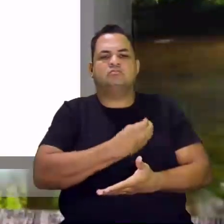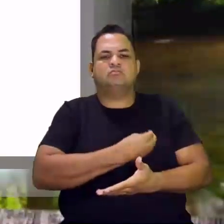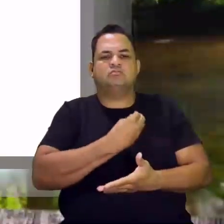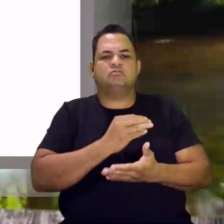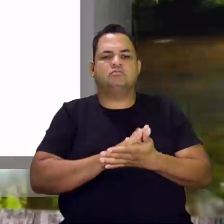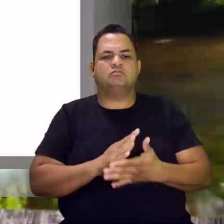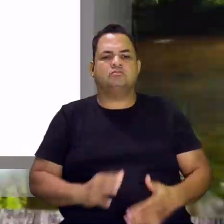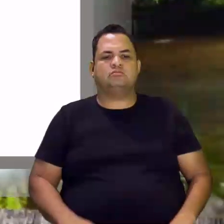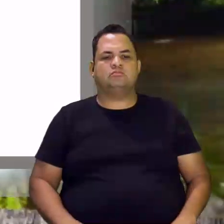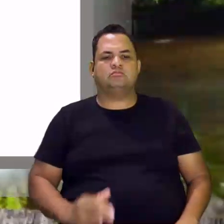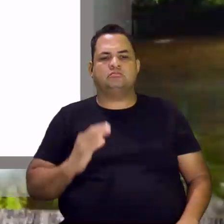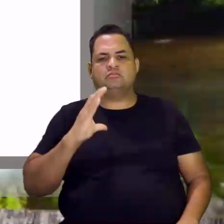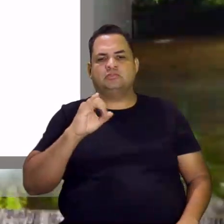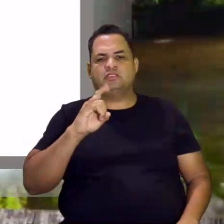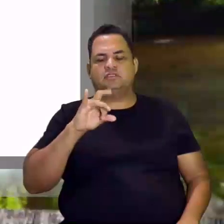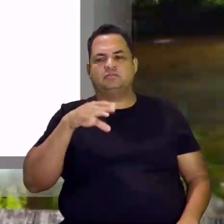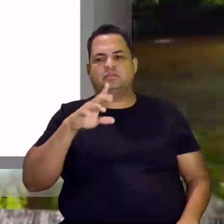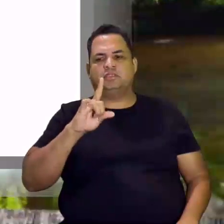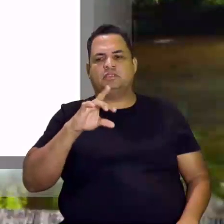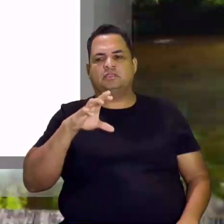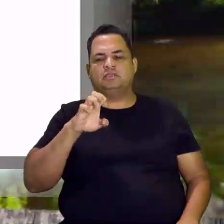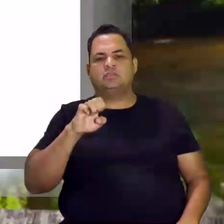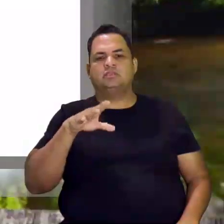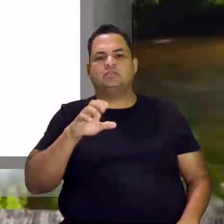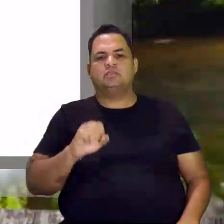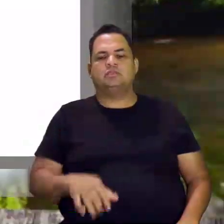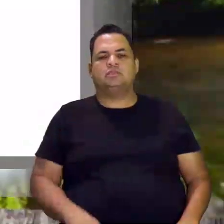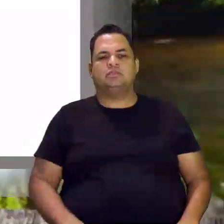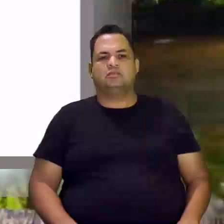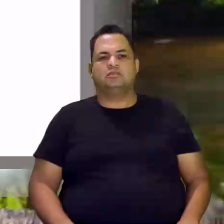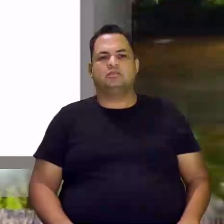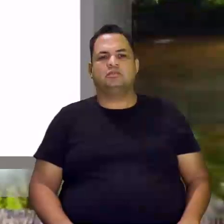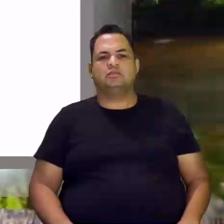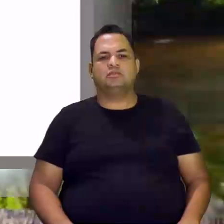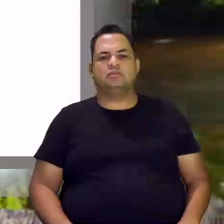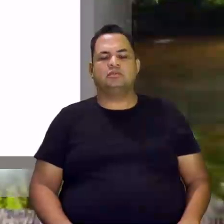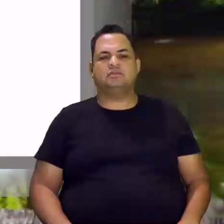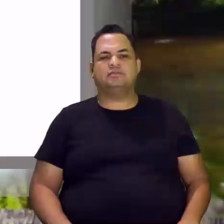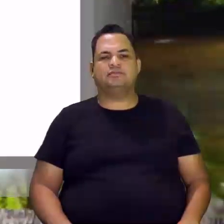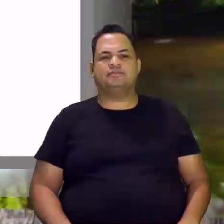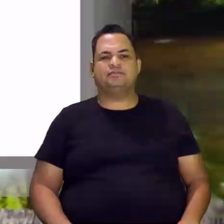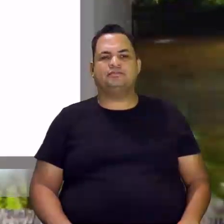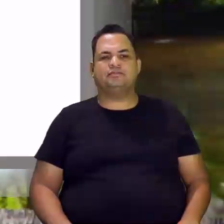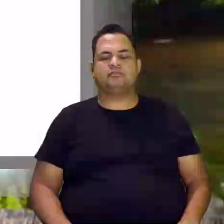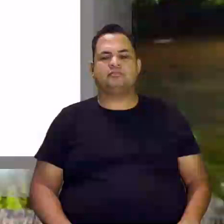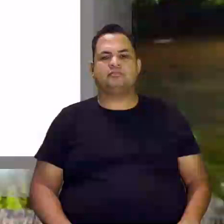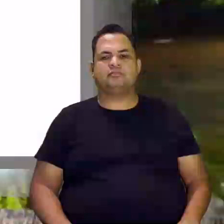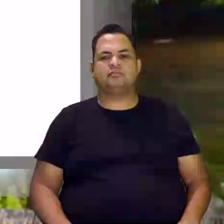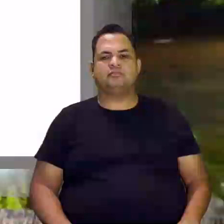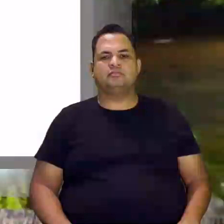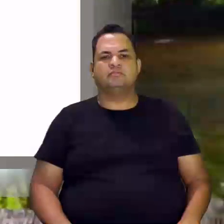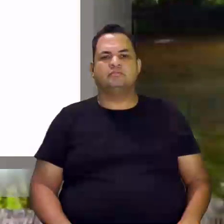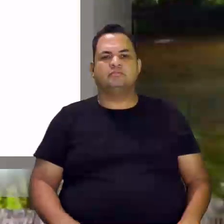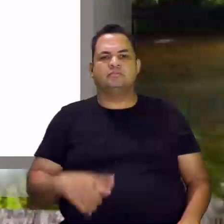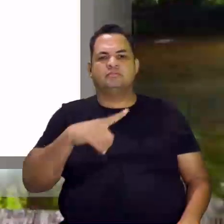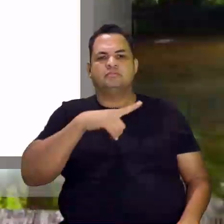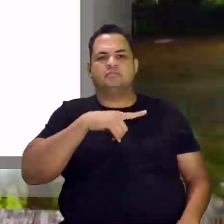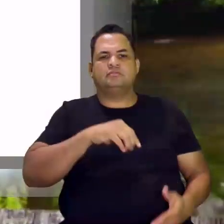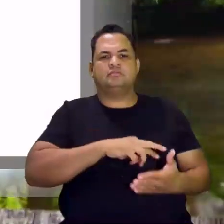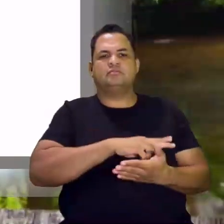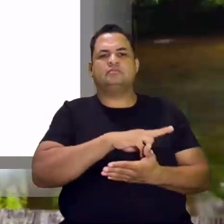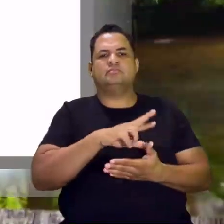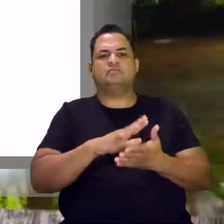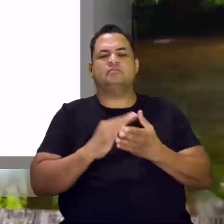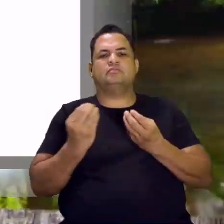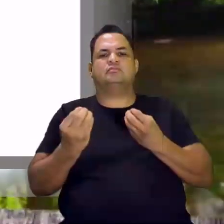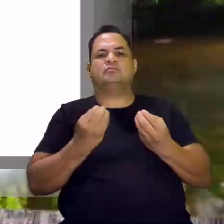da cisparidade. A professora fazendo um alongamento aqui, tá bom? Tá entendendo? Então, vai ter várias ações. Então, eles vão